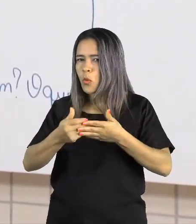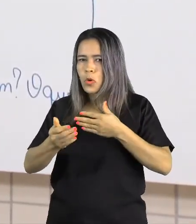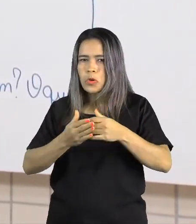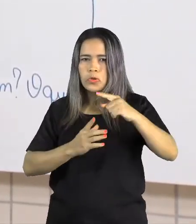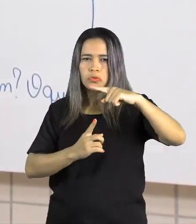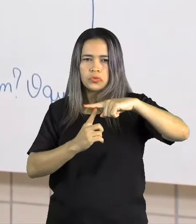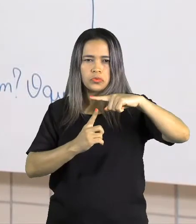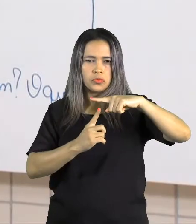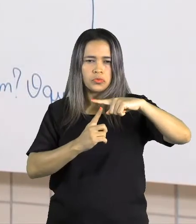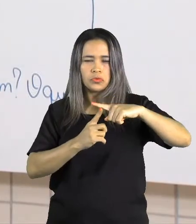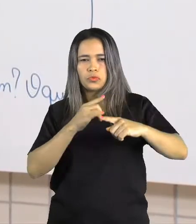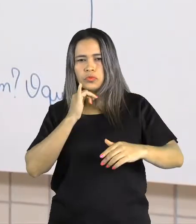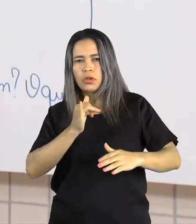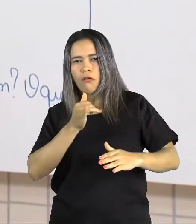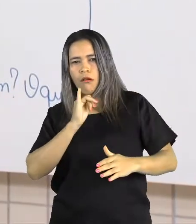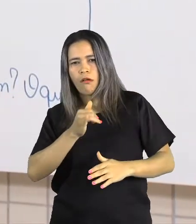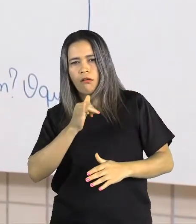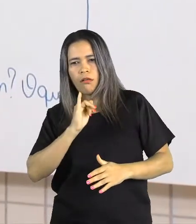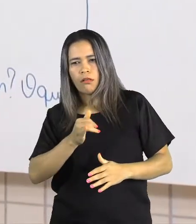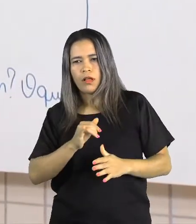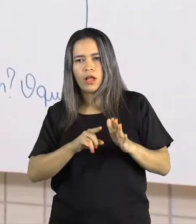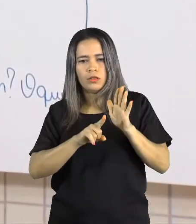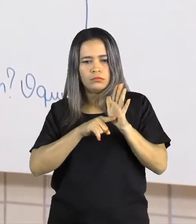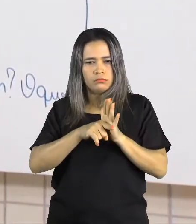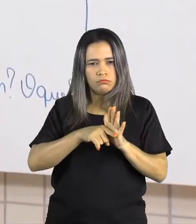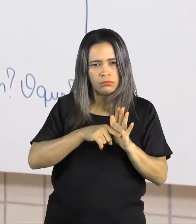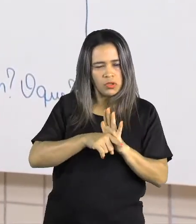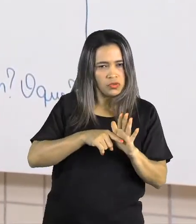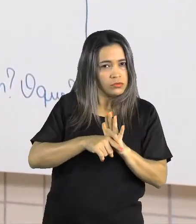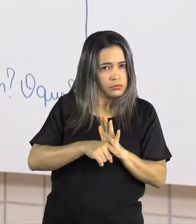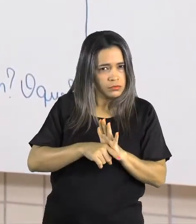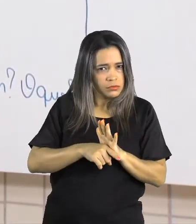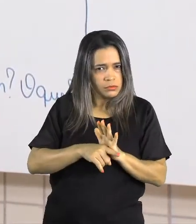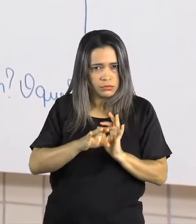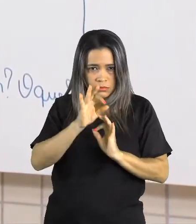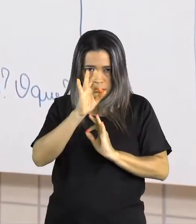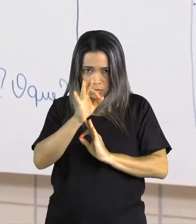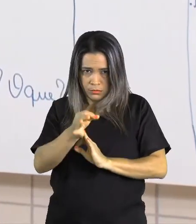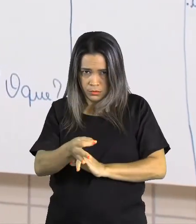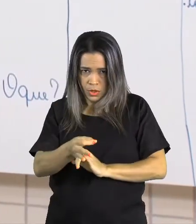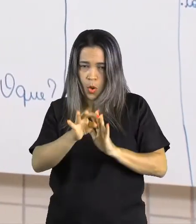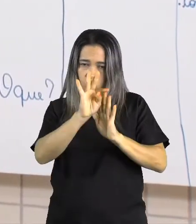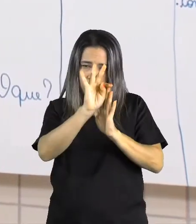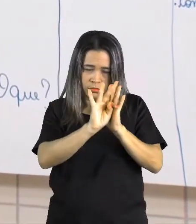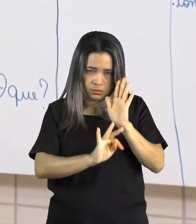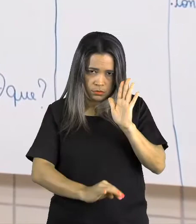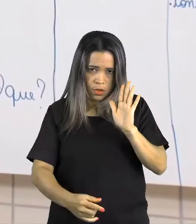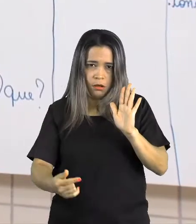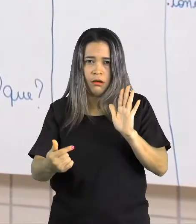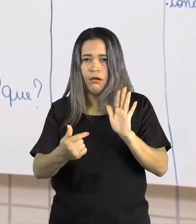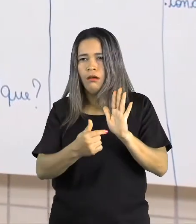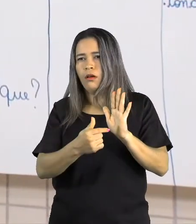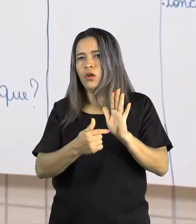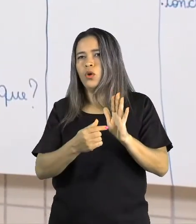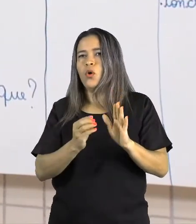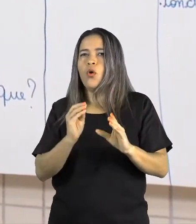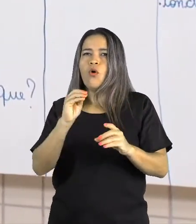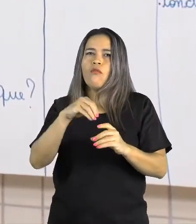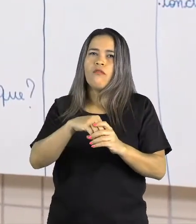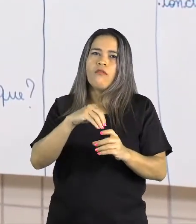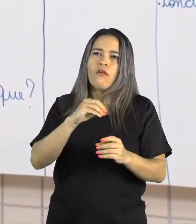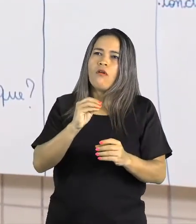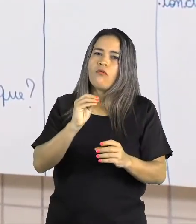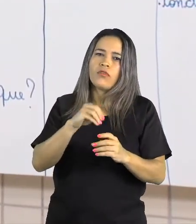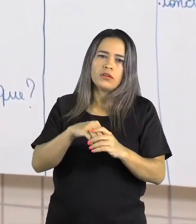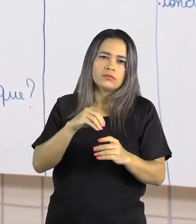de relato de observação ou de pesquisas, certo? Ou texto, ou montar uma história, criar um